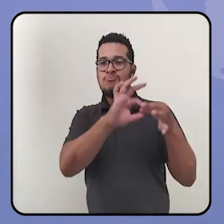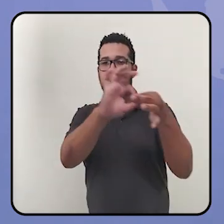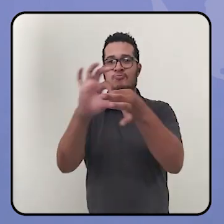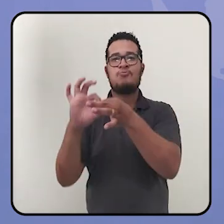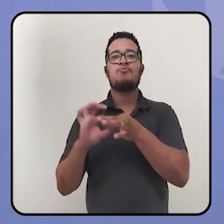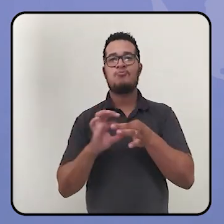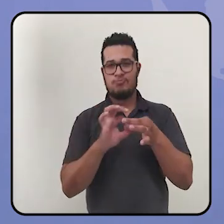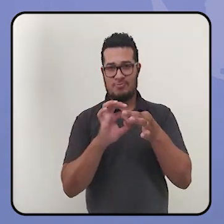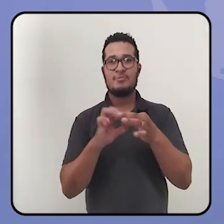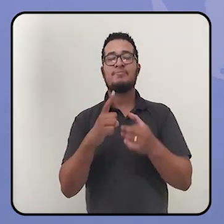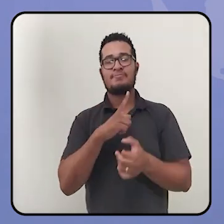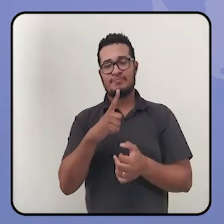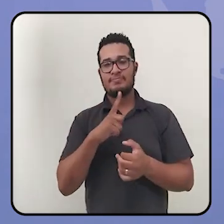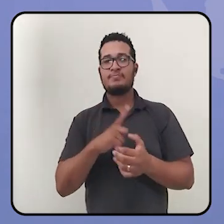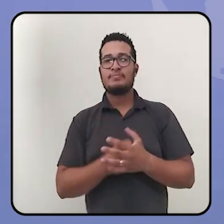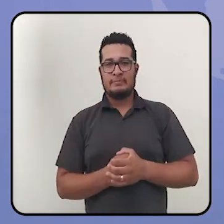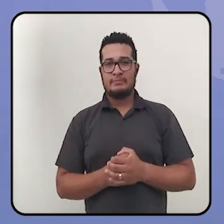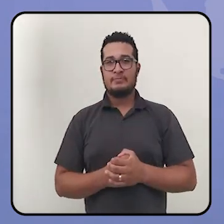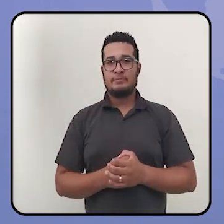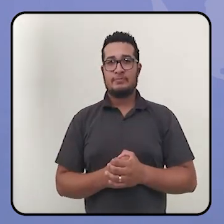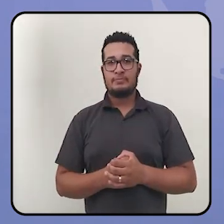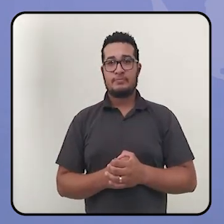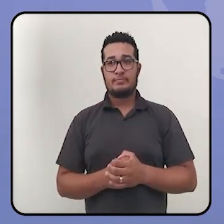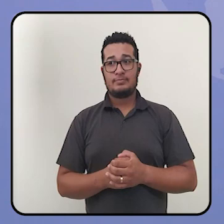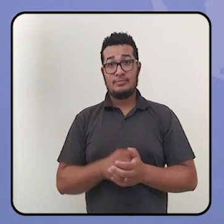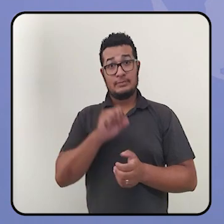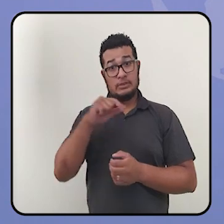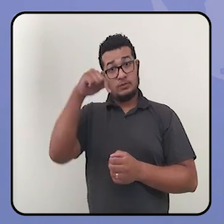de objetos, esqueletos humanos,